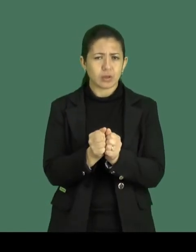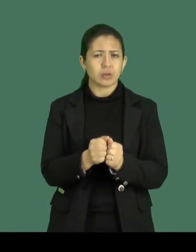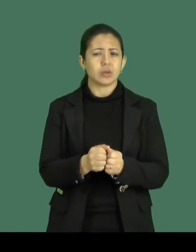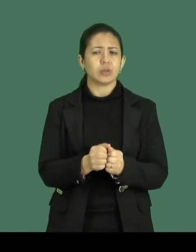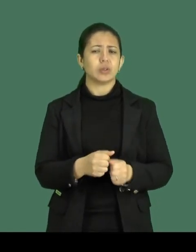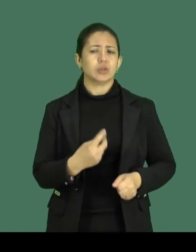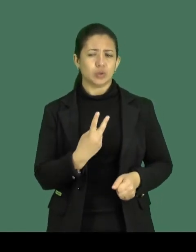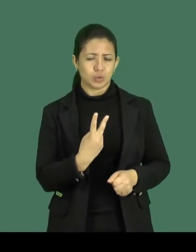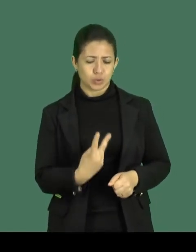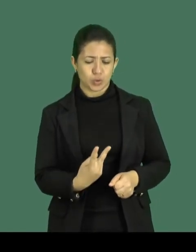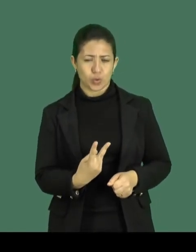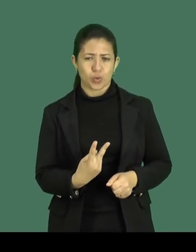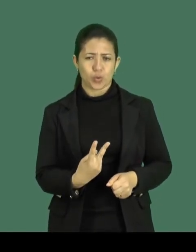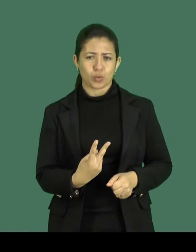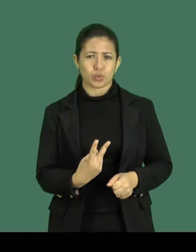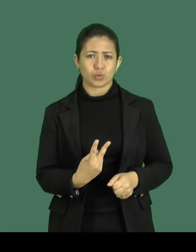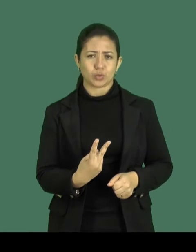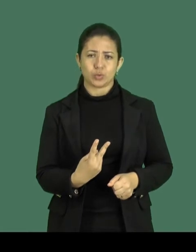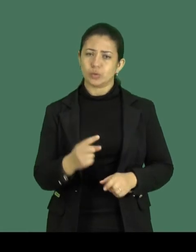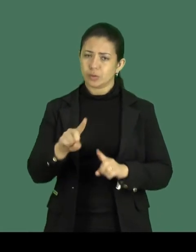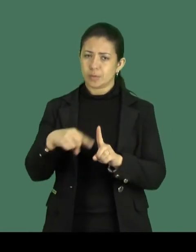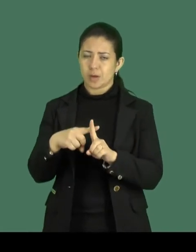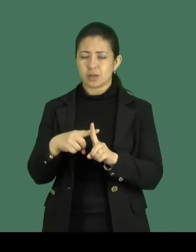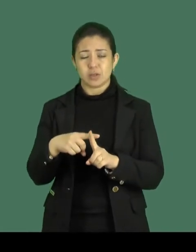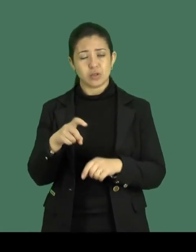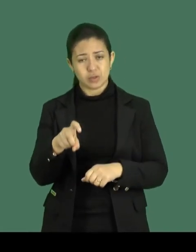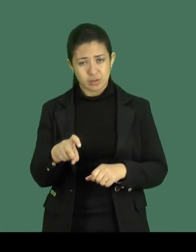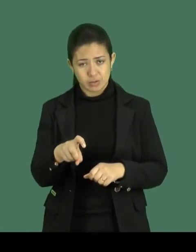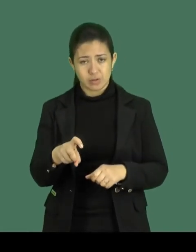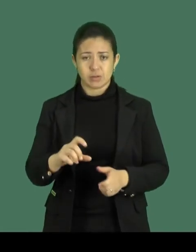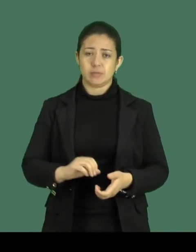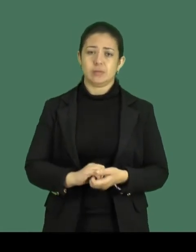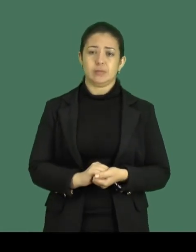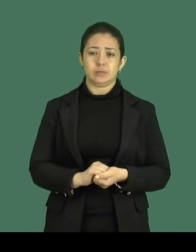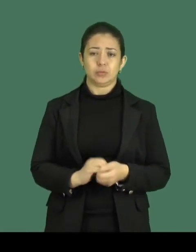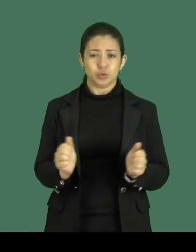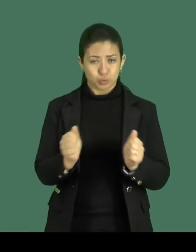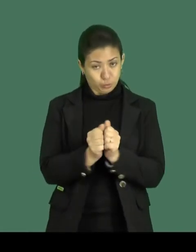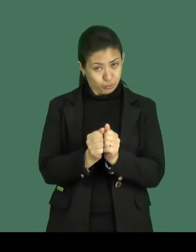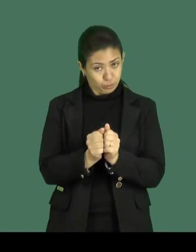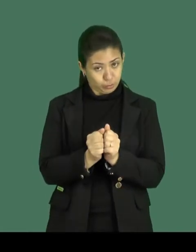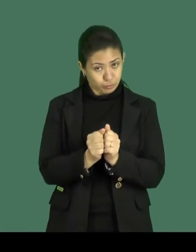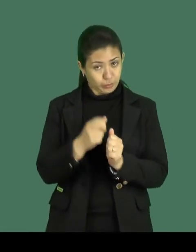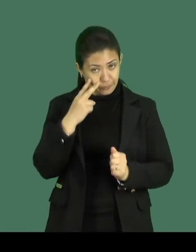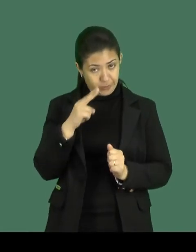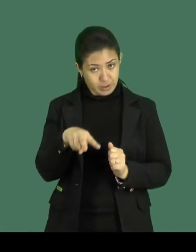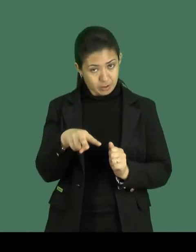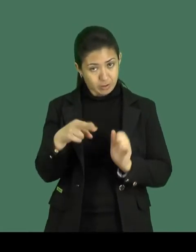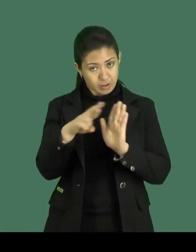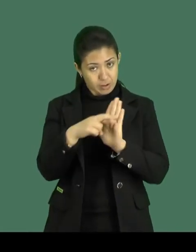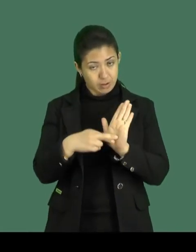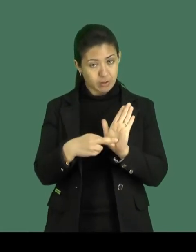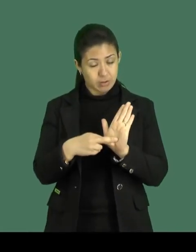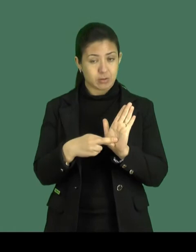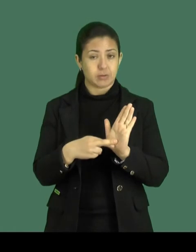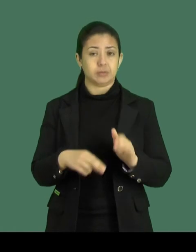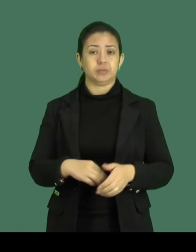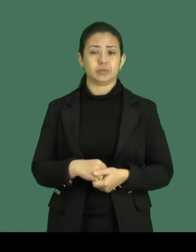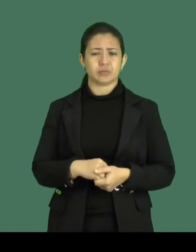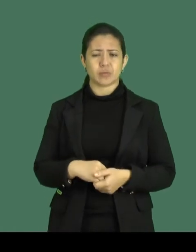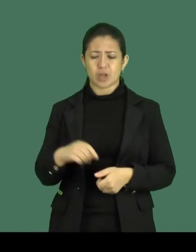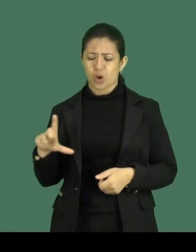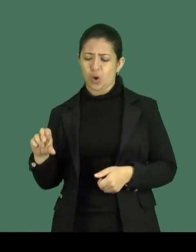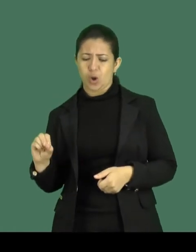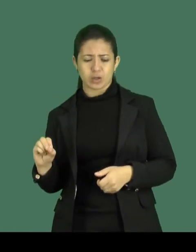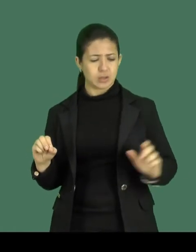fica 2 mais x. Juntei, apliquei a propriedade. Agora, como eu tenho log